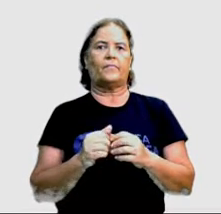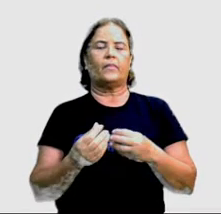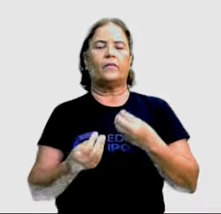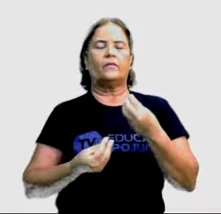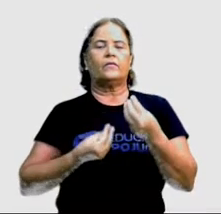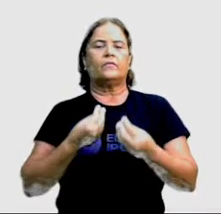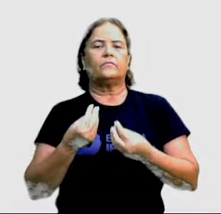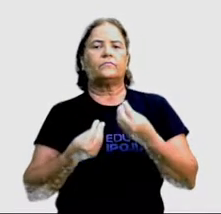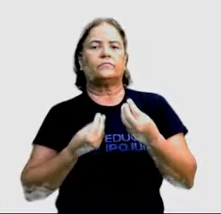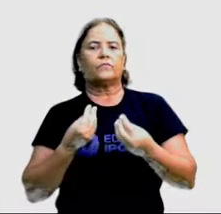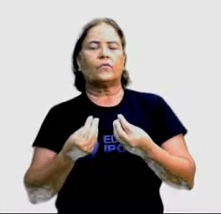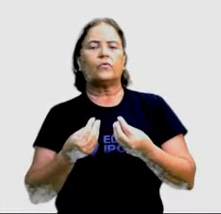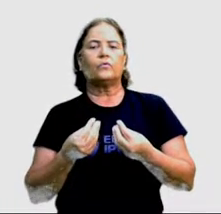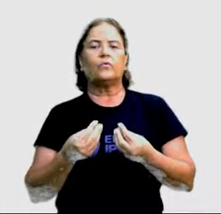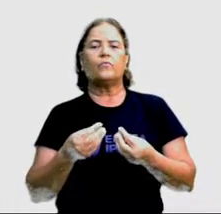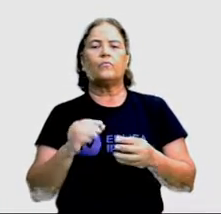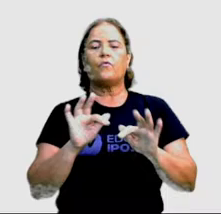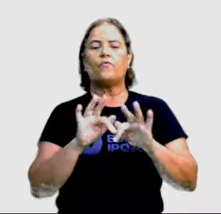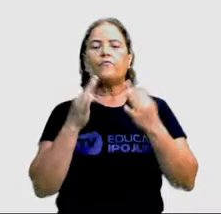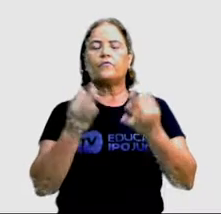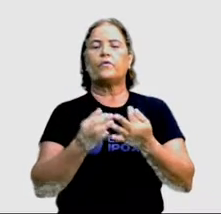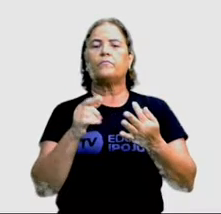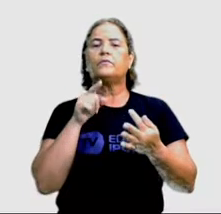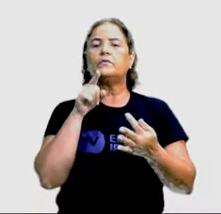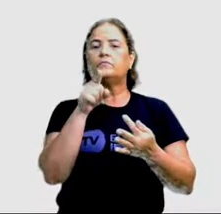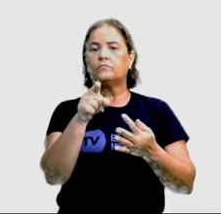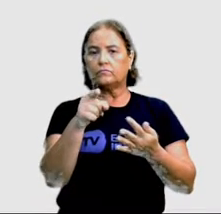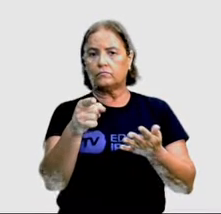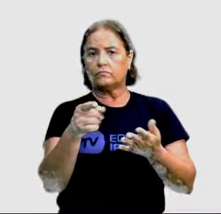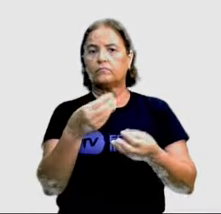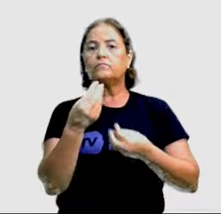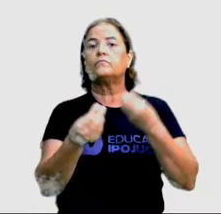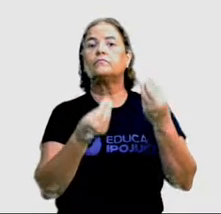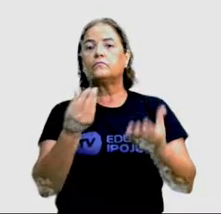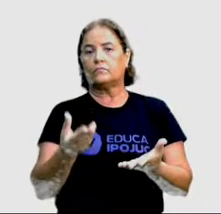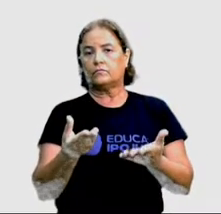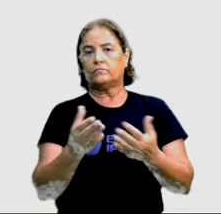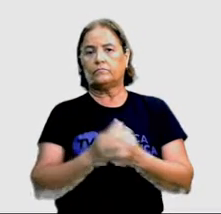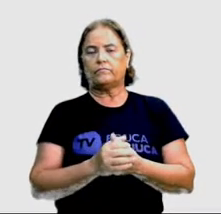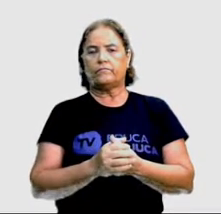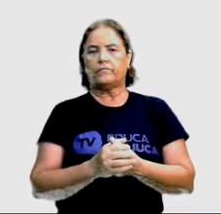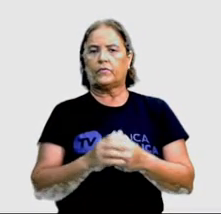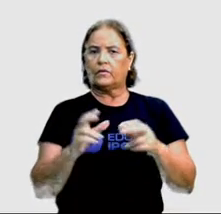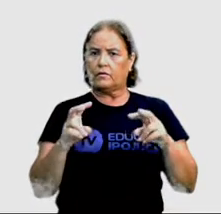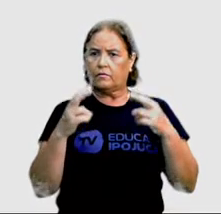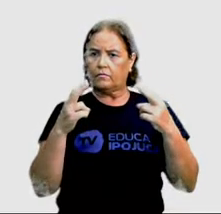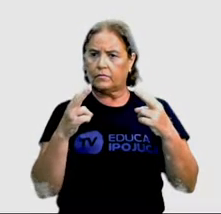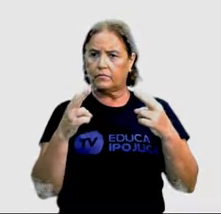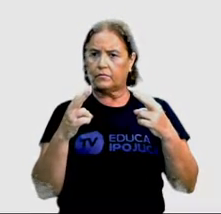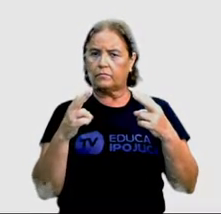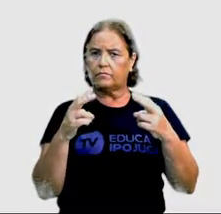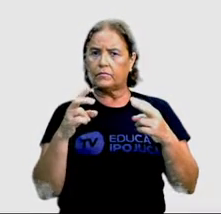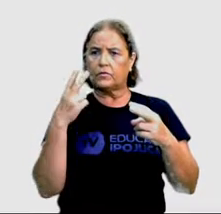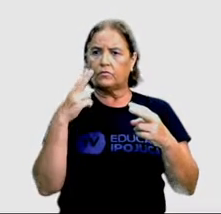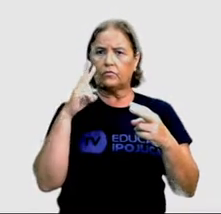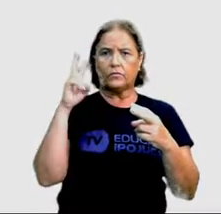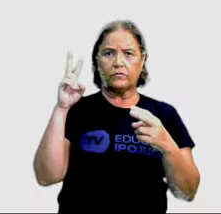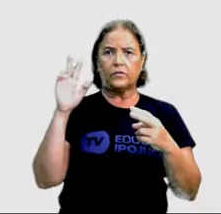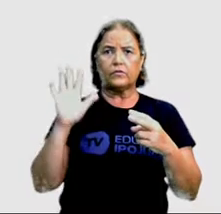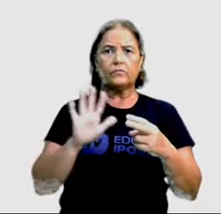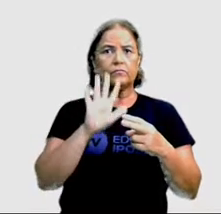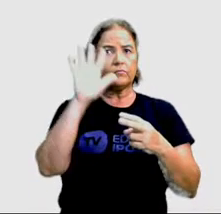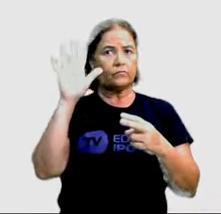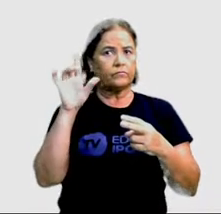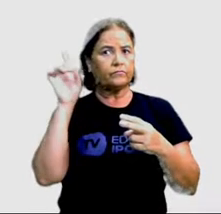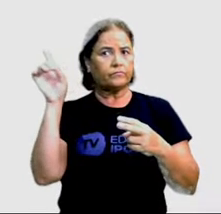Como é a tua família? A sua família como é? Percebendo aqui o nosso encarte, que foi numa